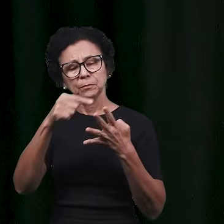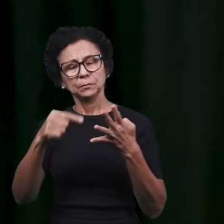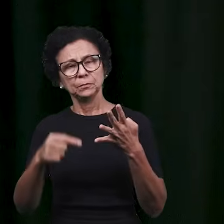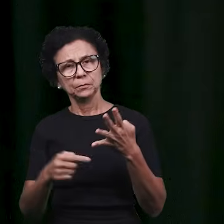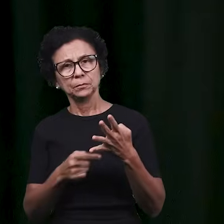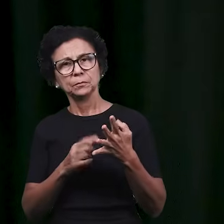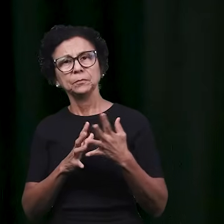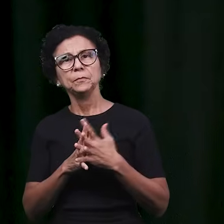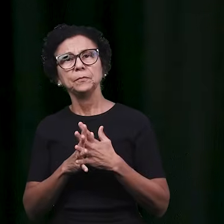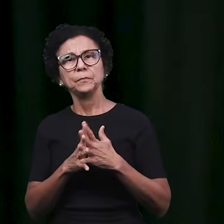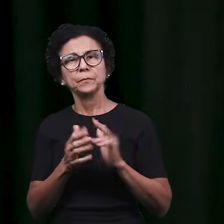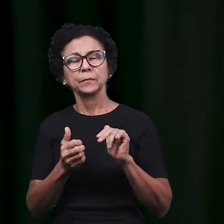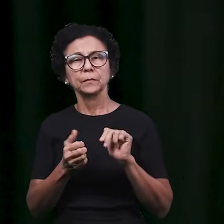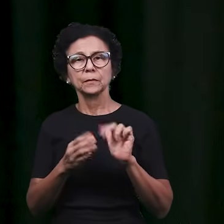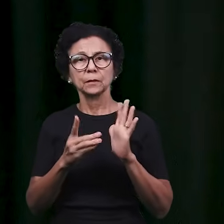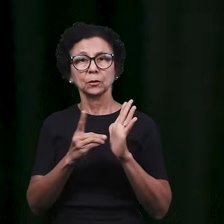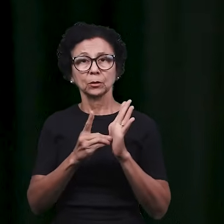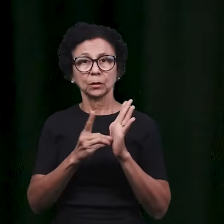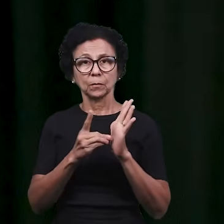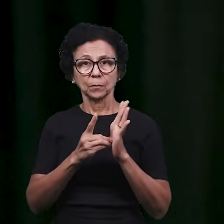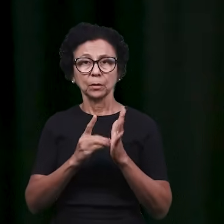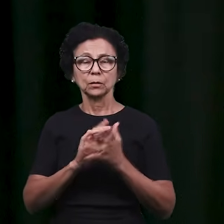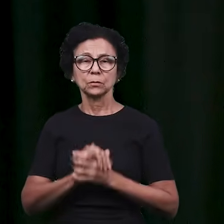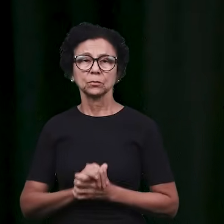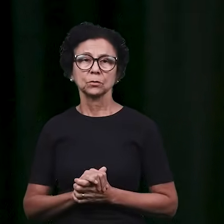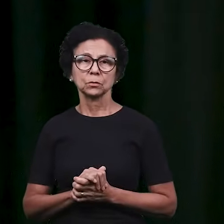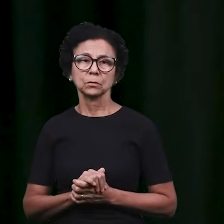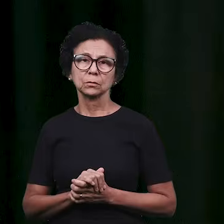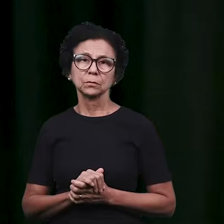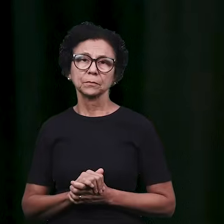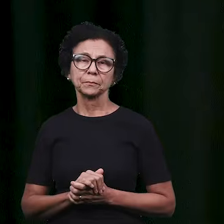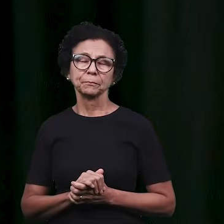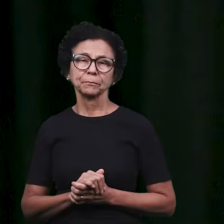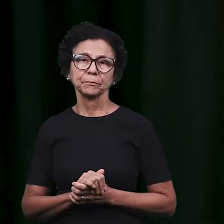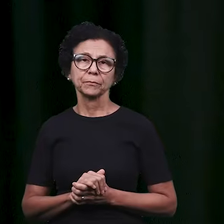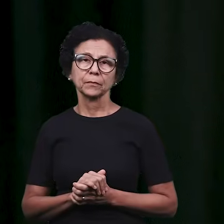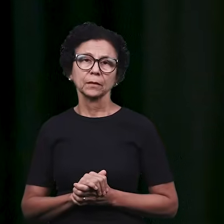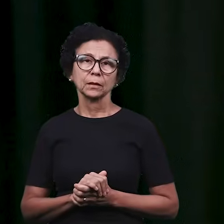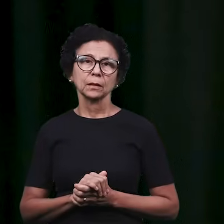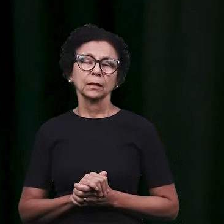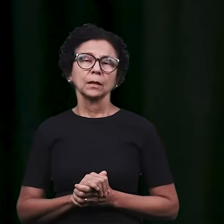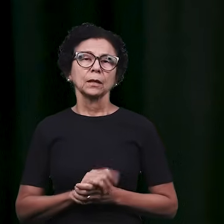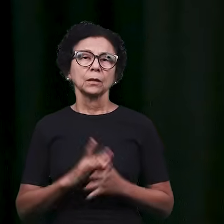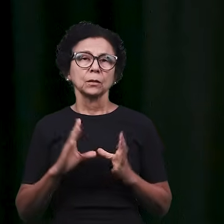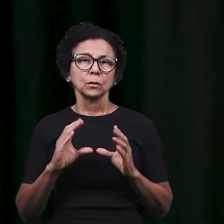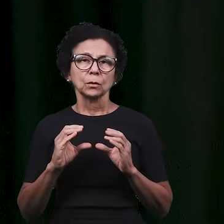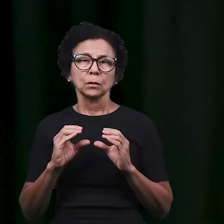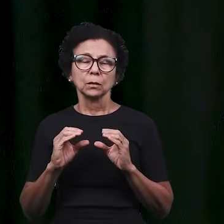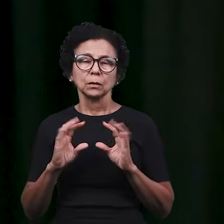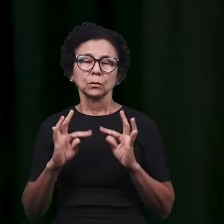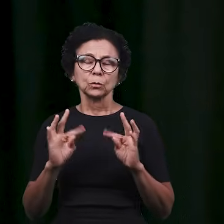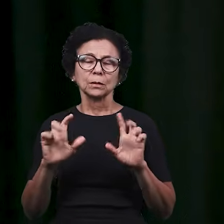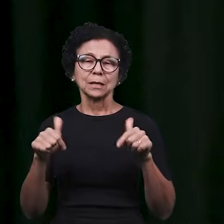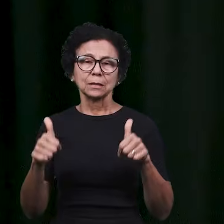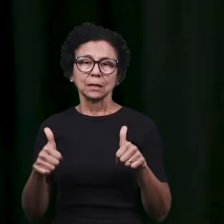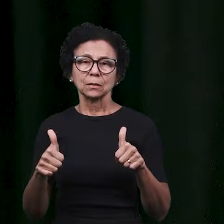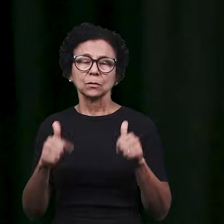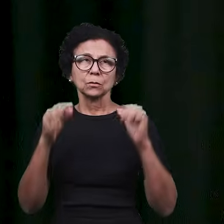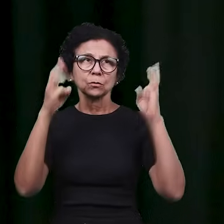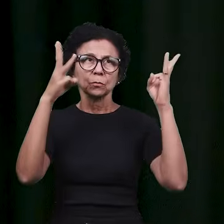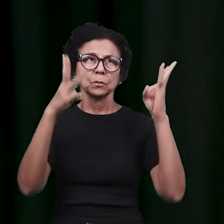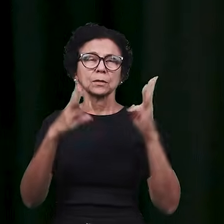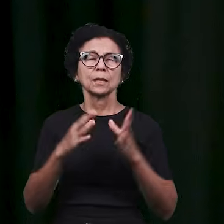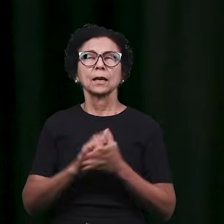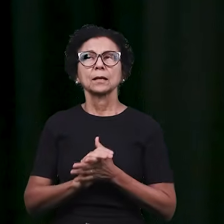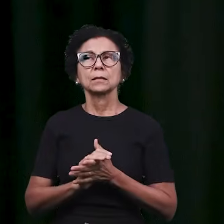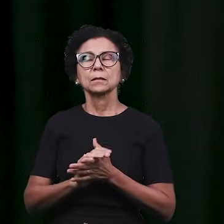Deuteronômio que o livro de Deuteronômio, na verdade, é uma recapitulação. Moisés está diante da campina do Jordão. Deus tinha dito que ele não ia entrar na